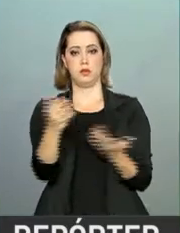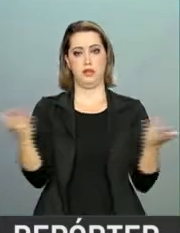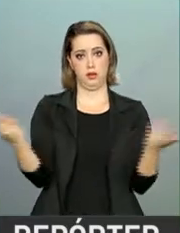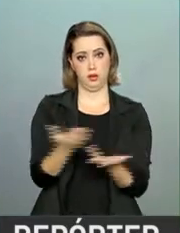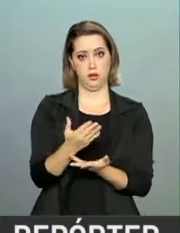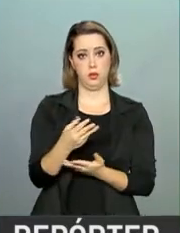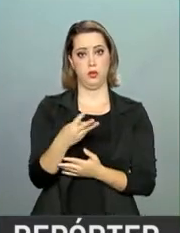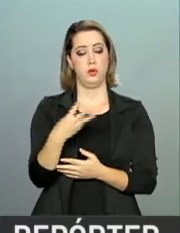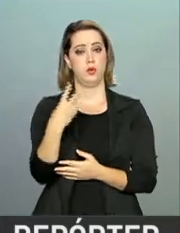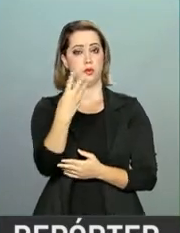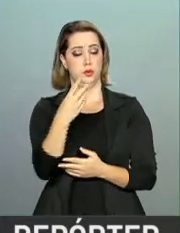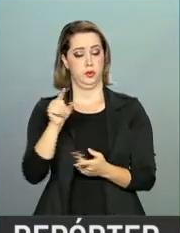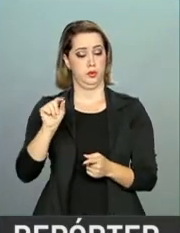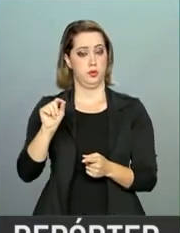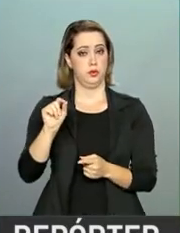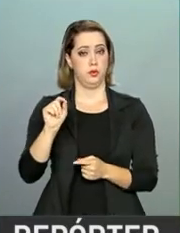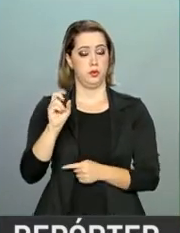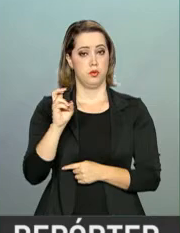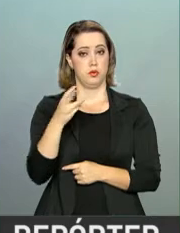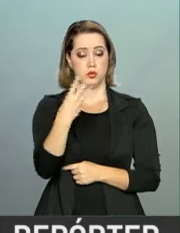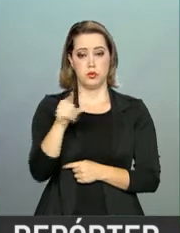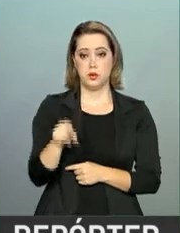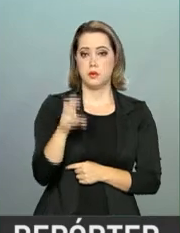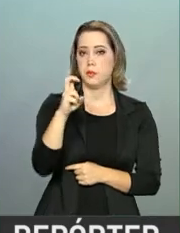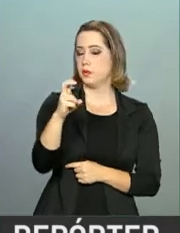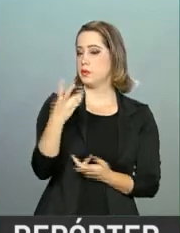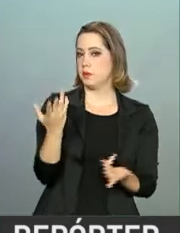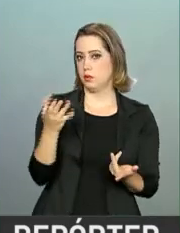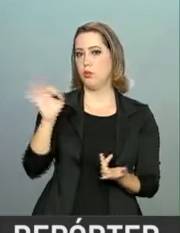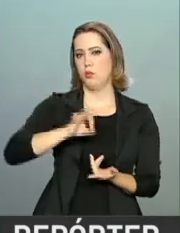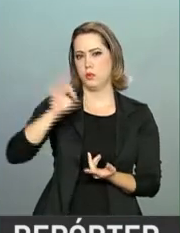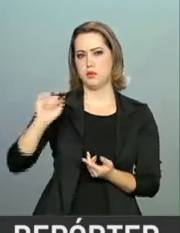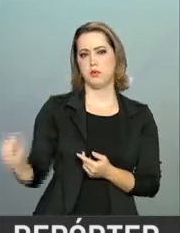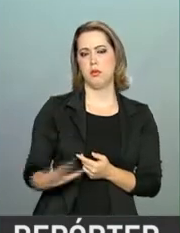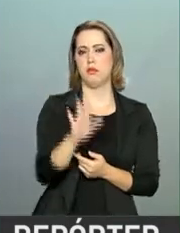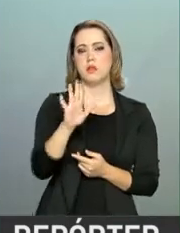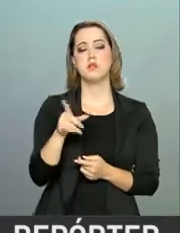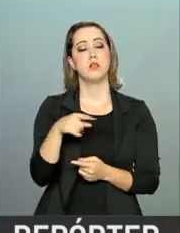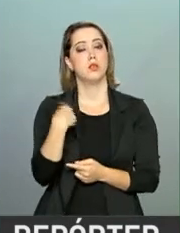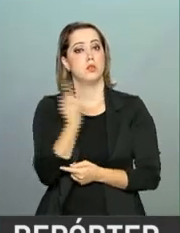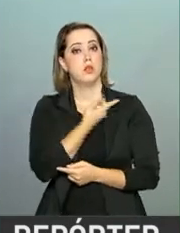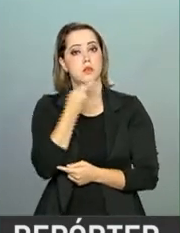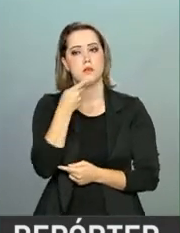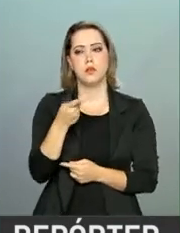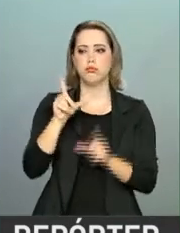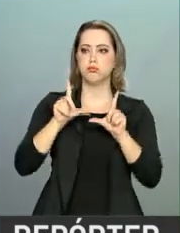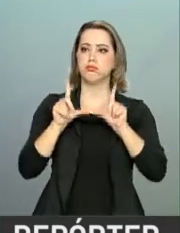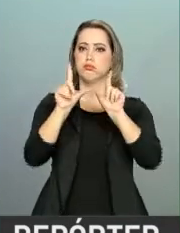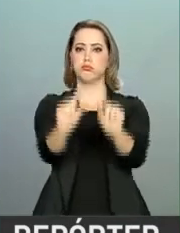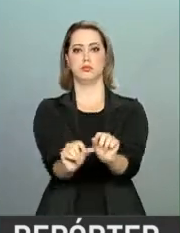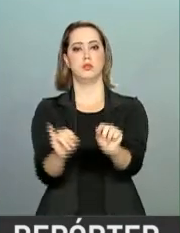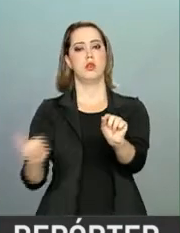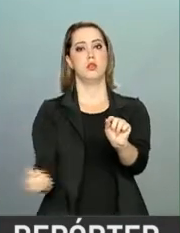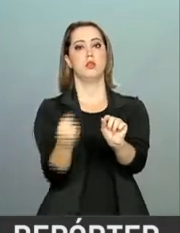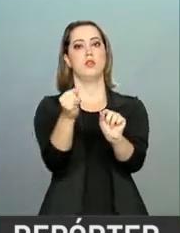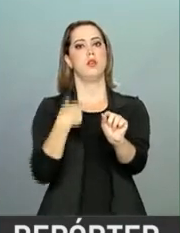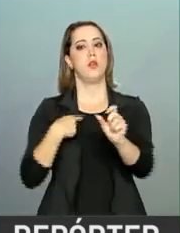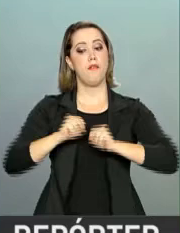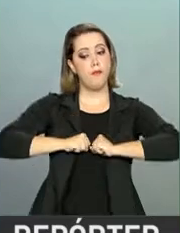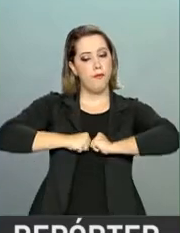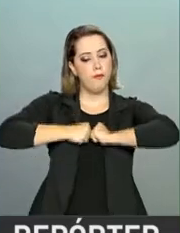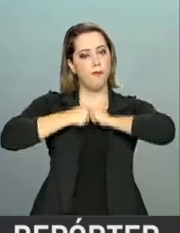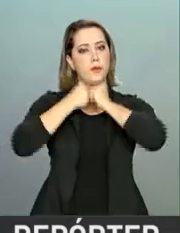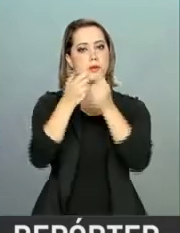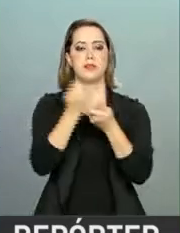dizemos nós estamos reduzindo os juros no país tudo isso deriva da força da economia mas a força motriz